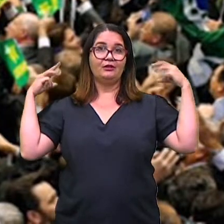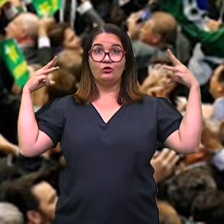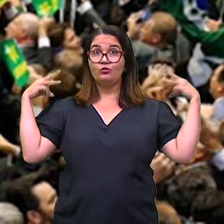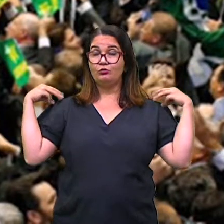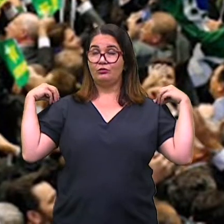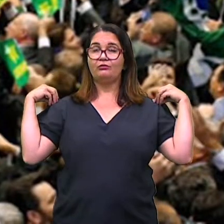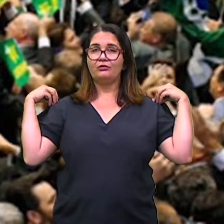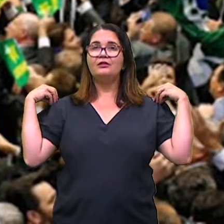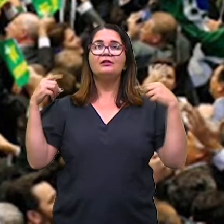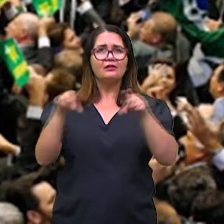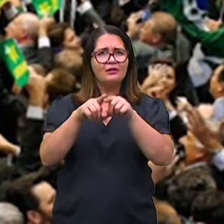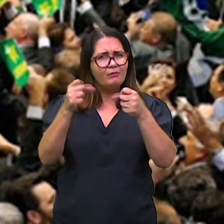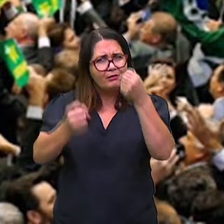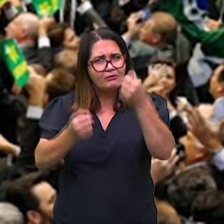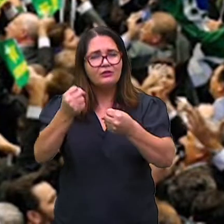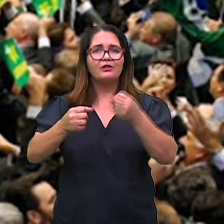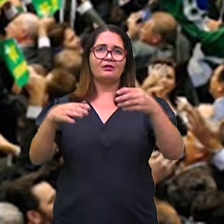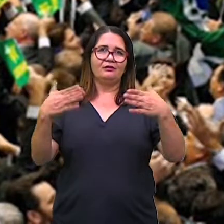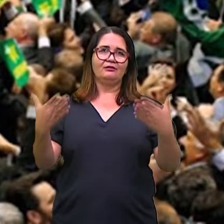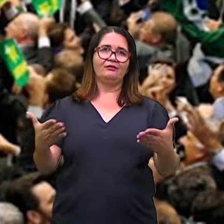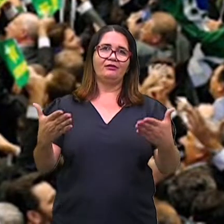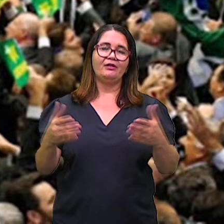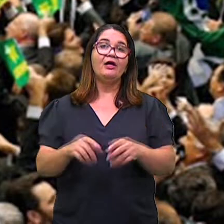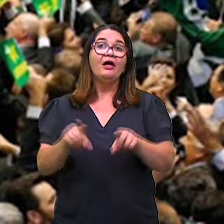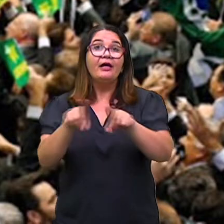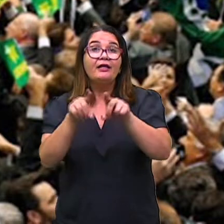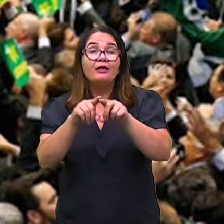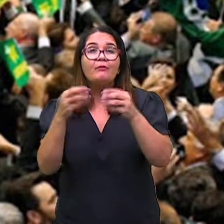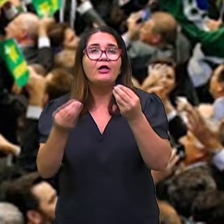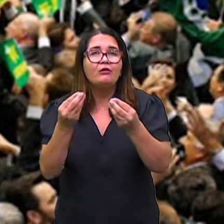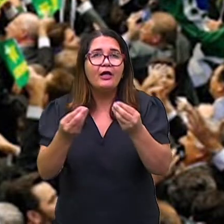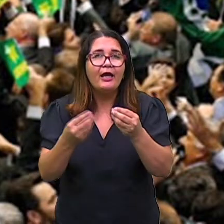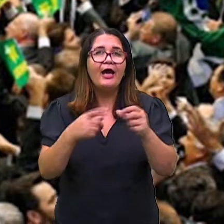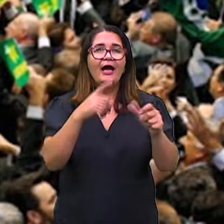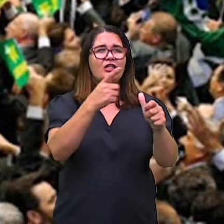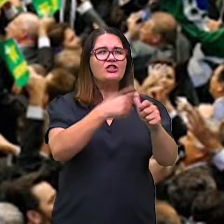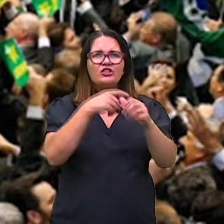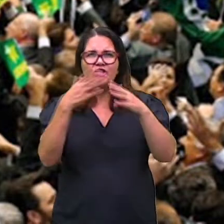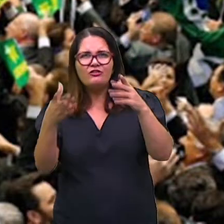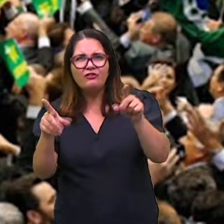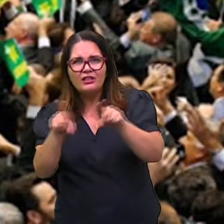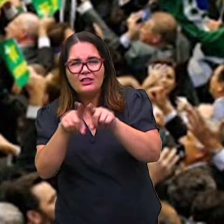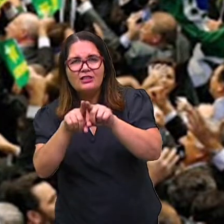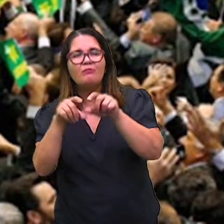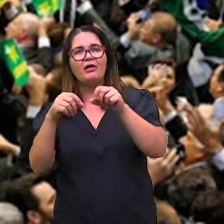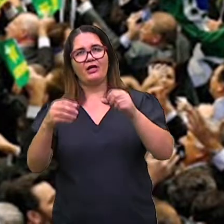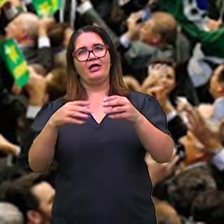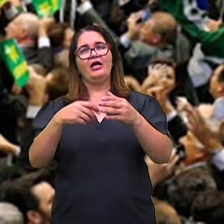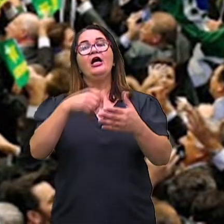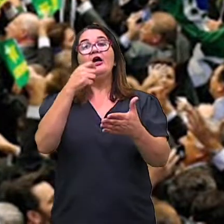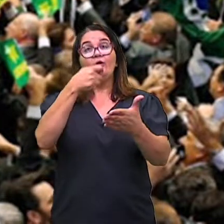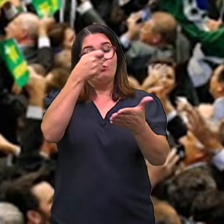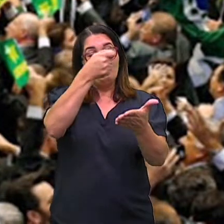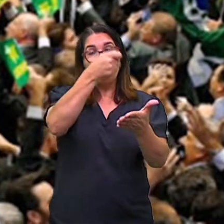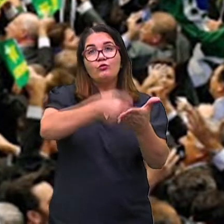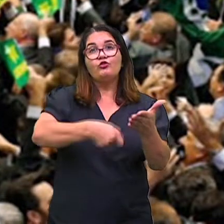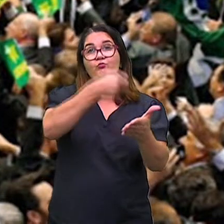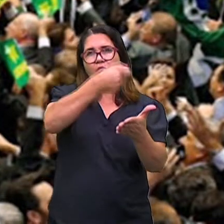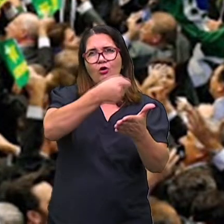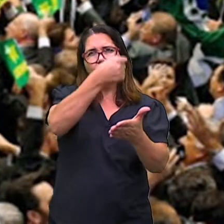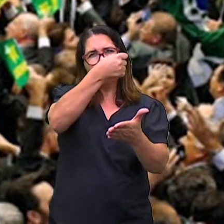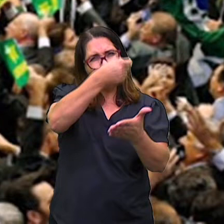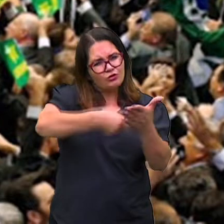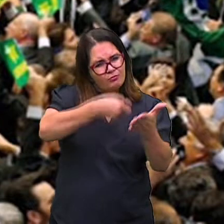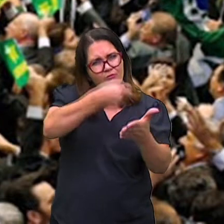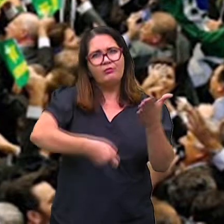essas despesas relacionadas à gestão dos servidores e dos 2 veículos são custeados pela Casa